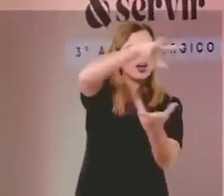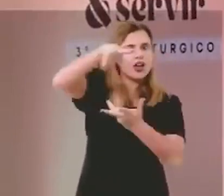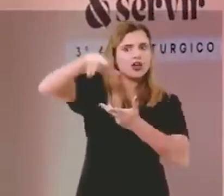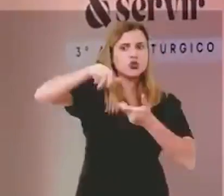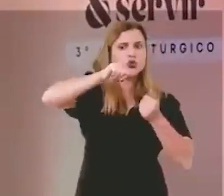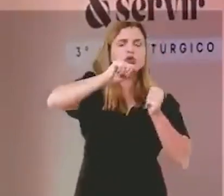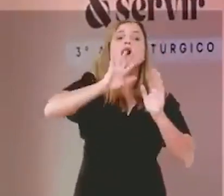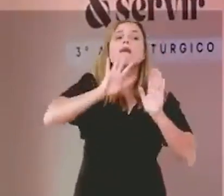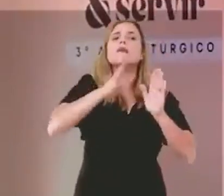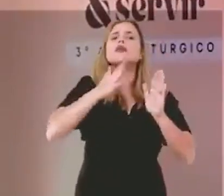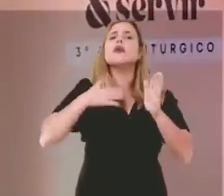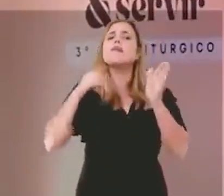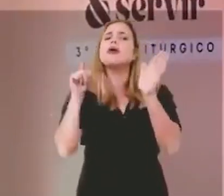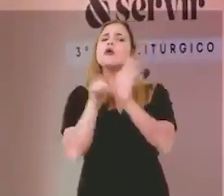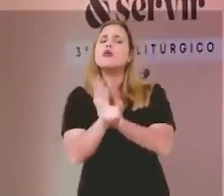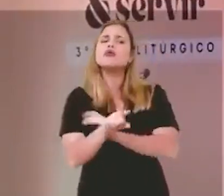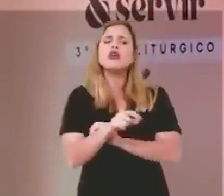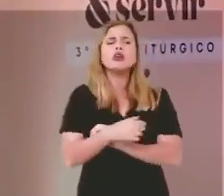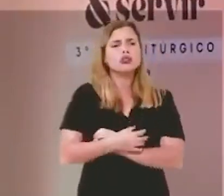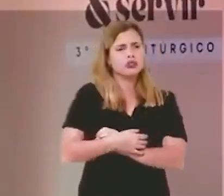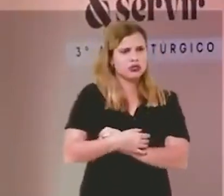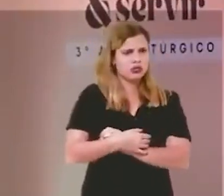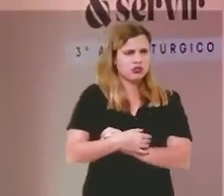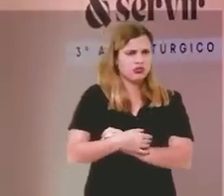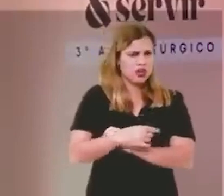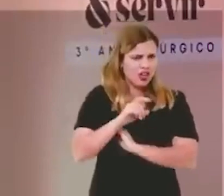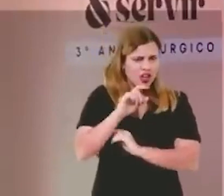Mas alguém pergunta, mas então quem criou Deus?